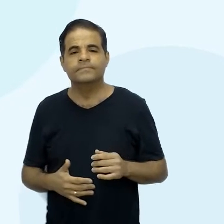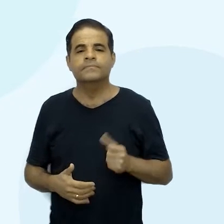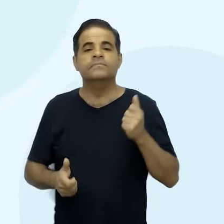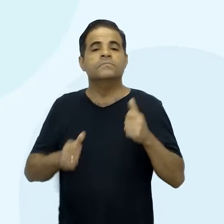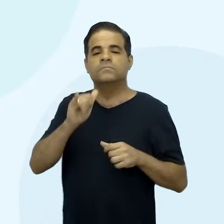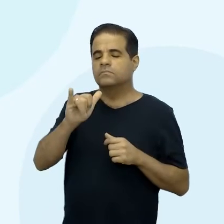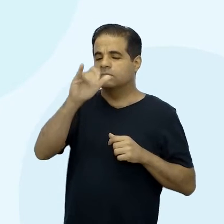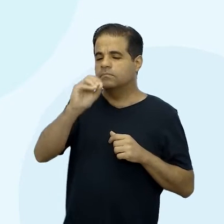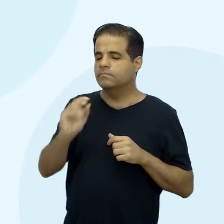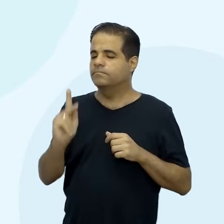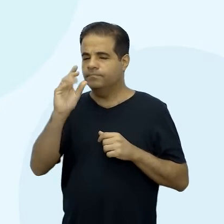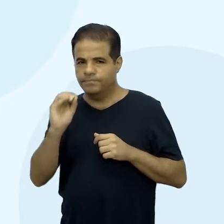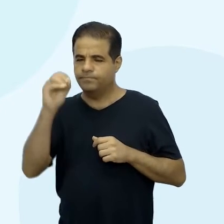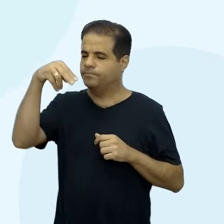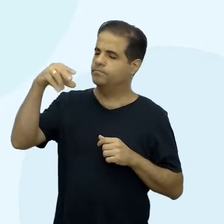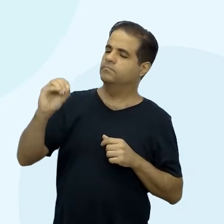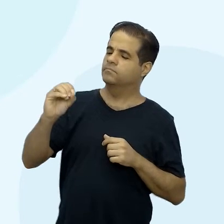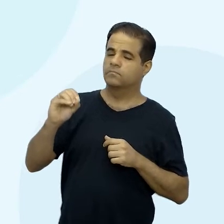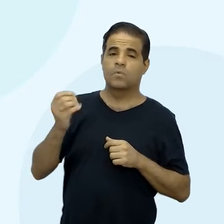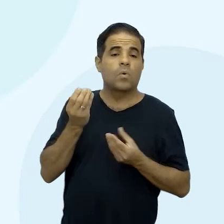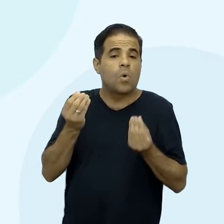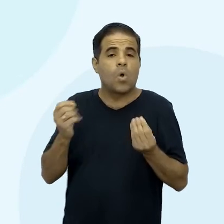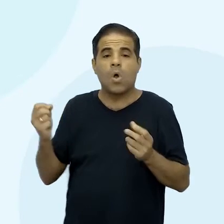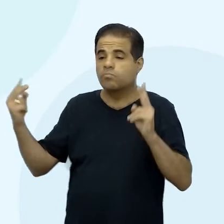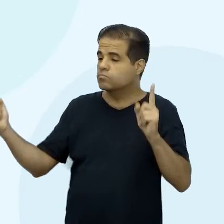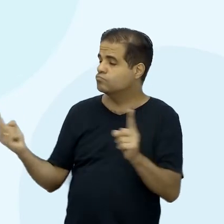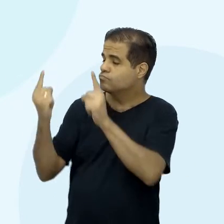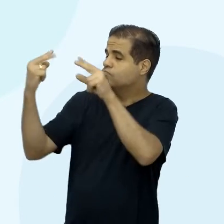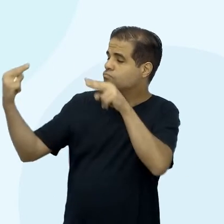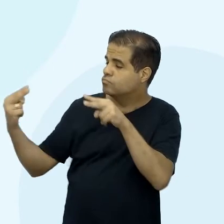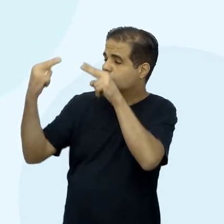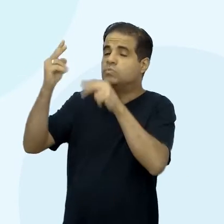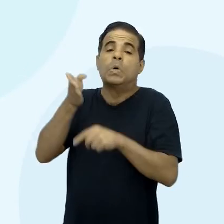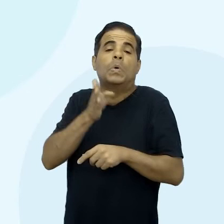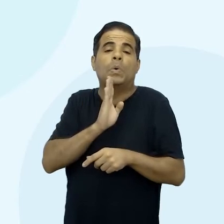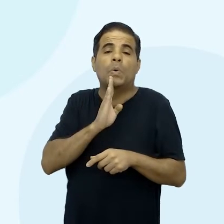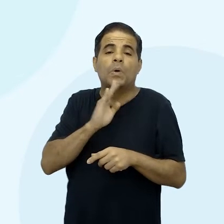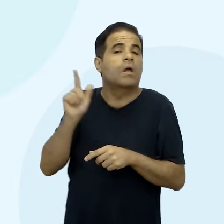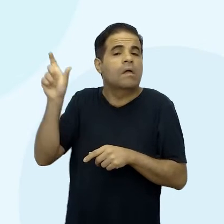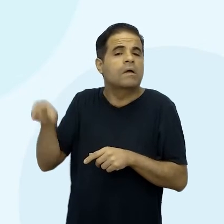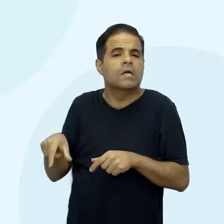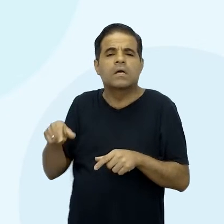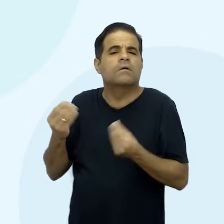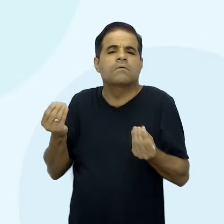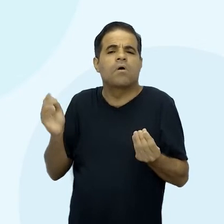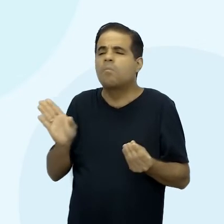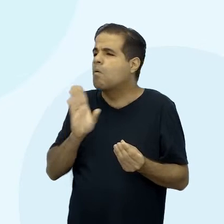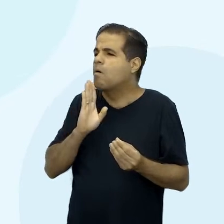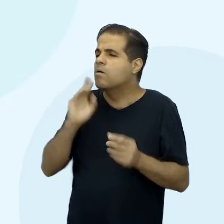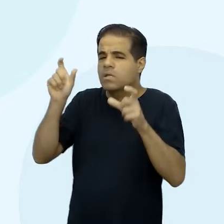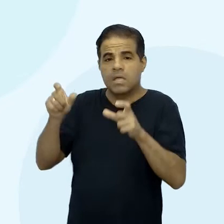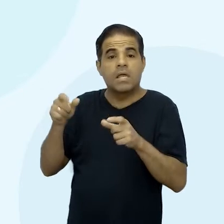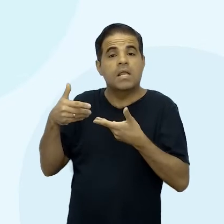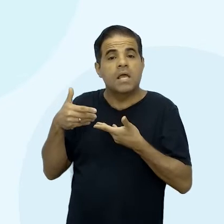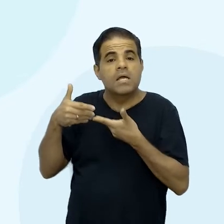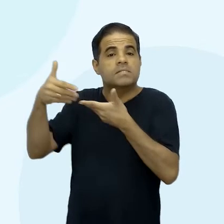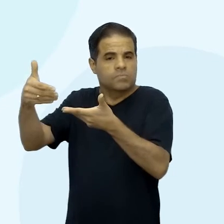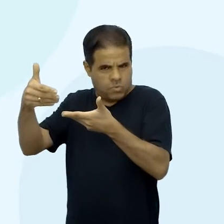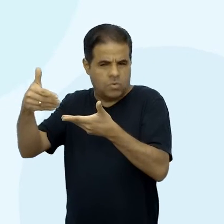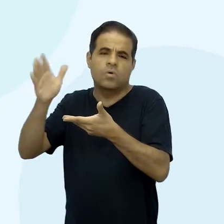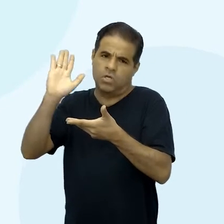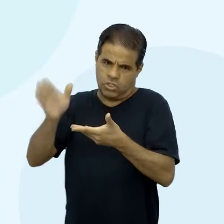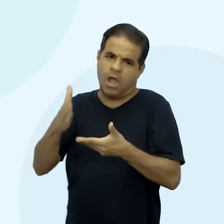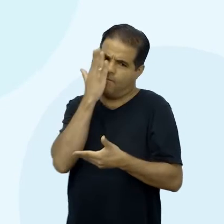explicando Yoko Ono, como que o John Lennon conheceu a Yoko, ele recebeu um convite, ele já